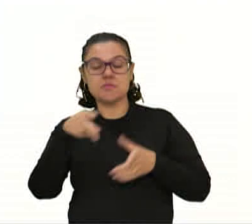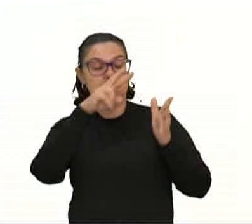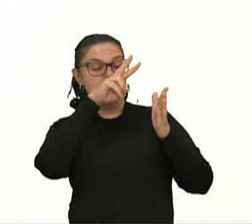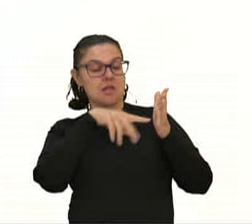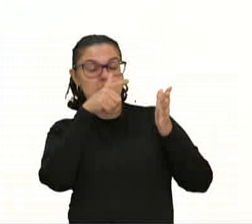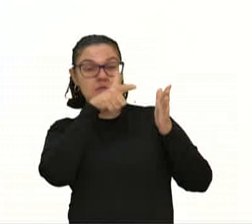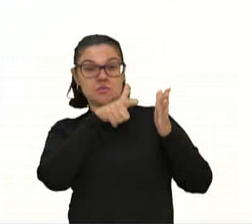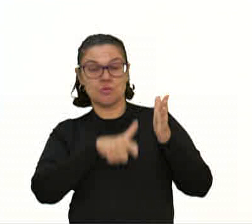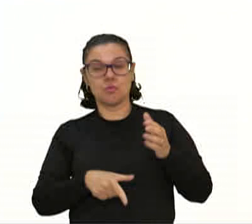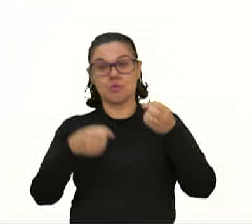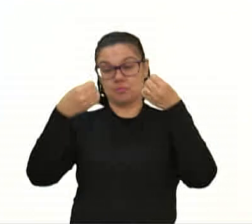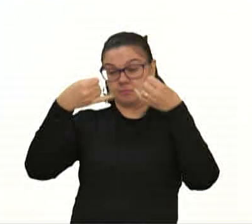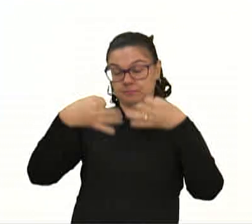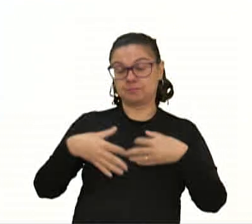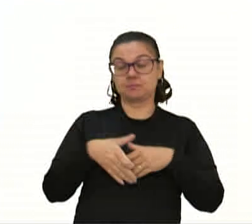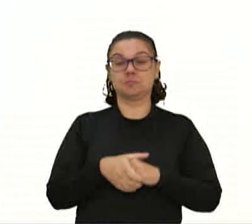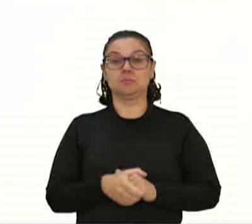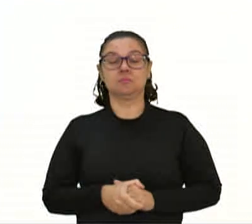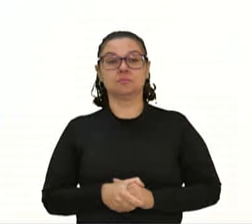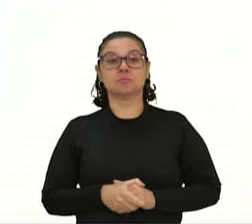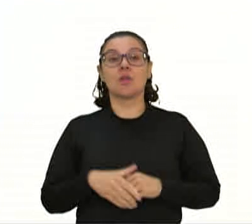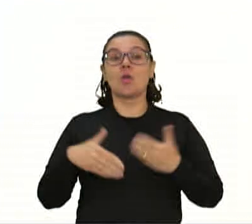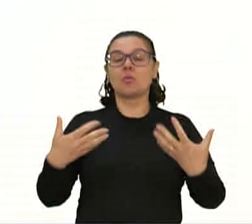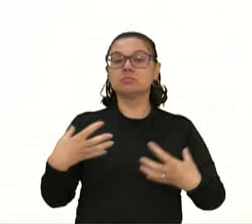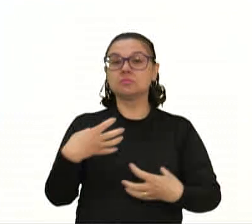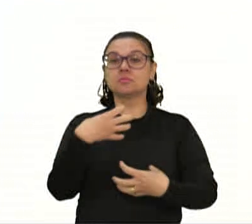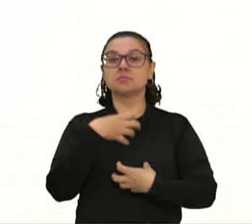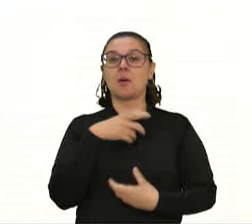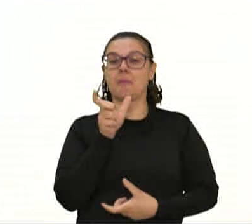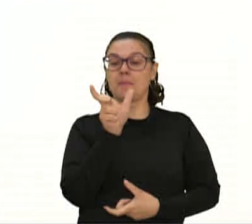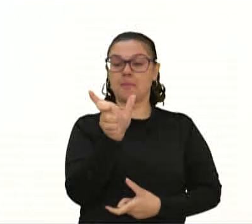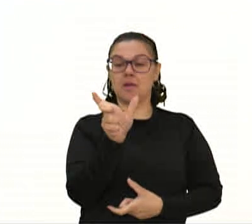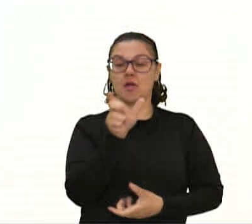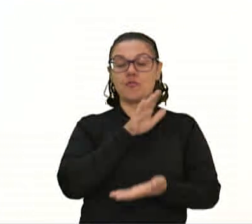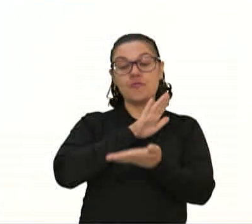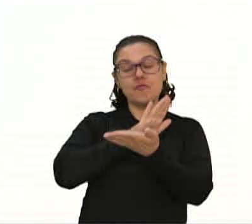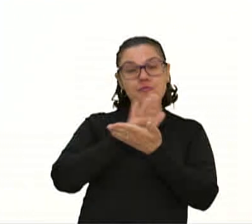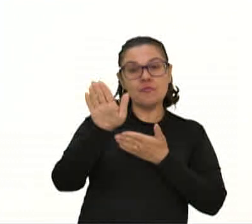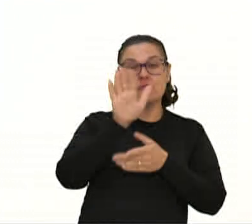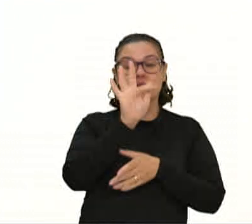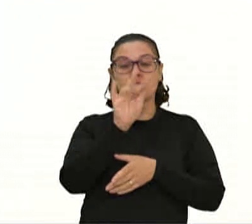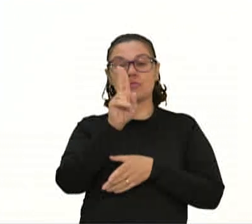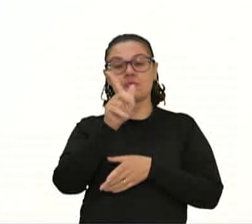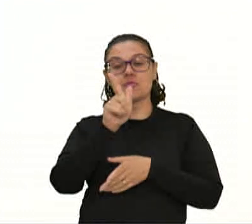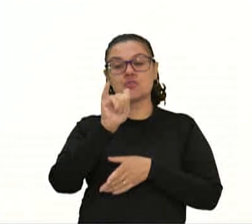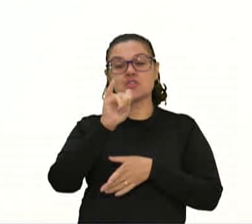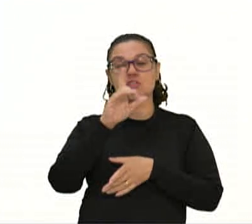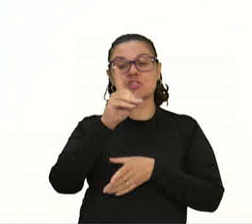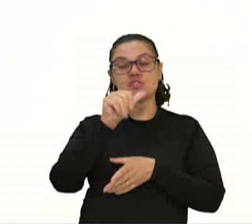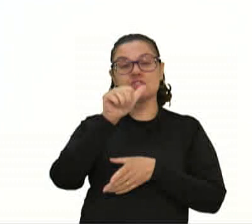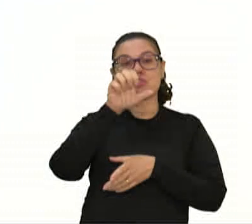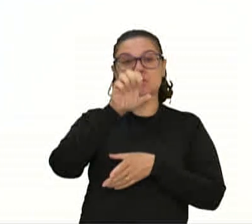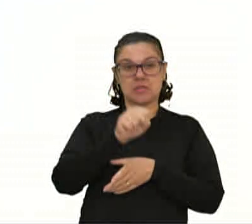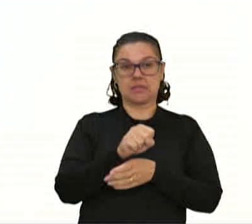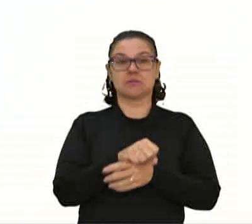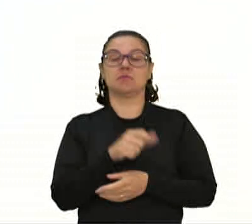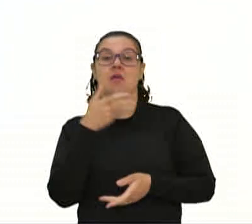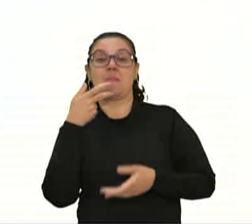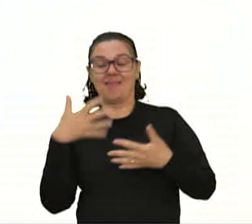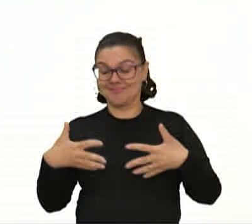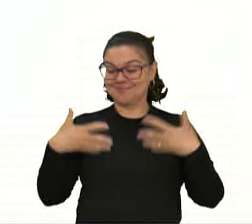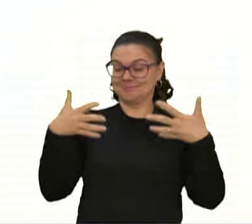estrofe em destaque e responda. Em que sentido a palavra fugidias é empregada no poema? E as palavras